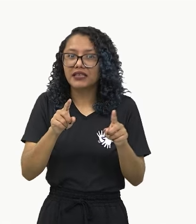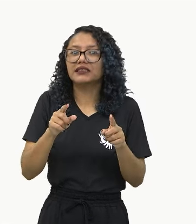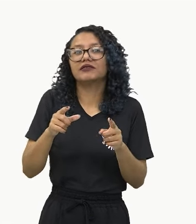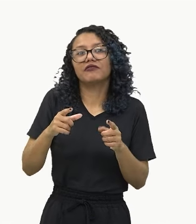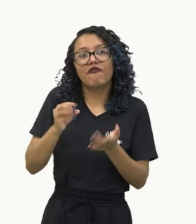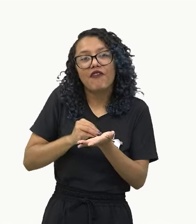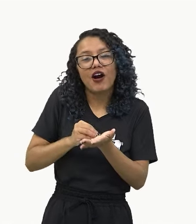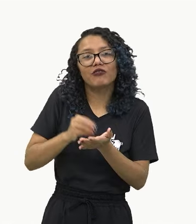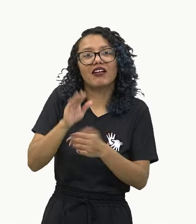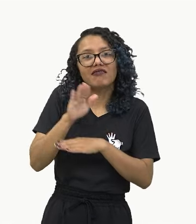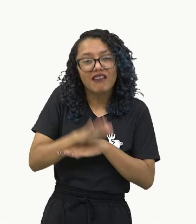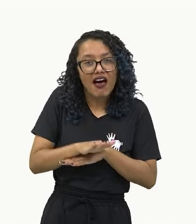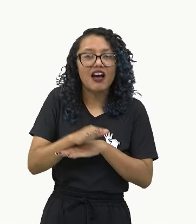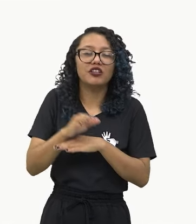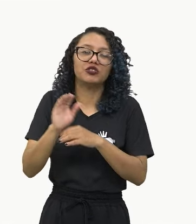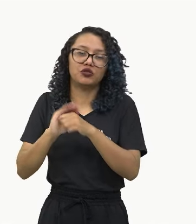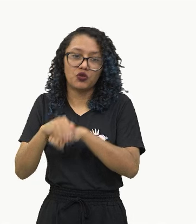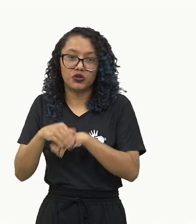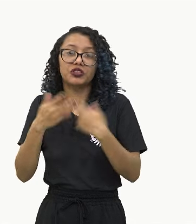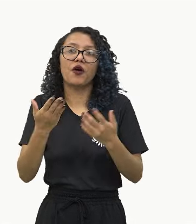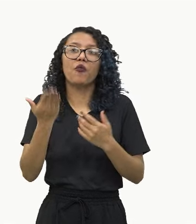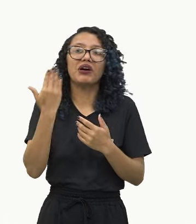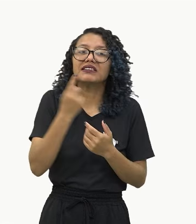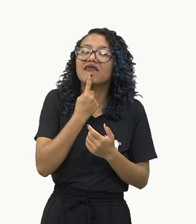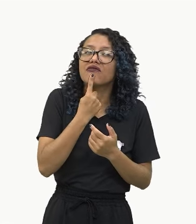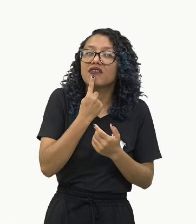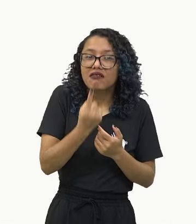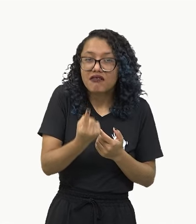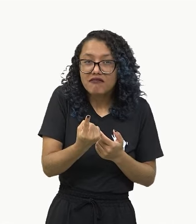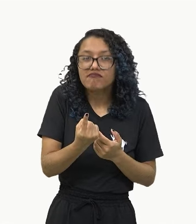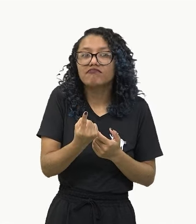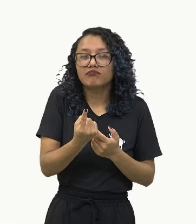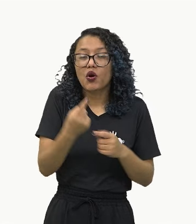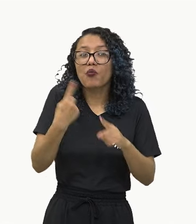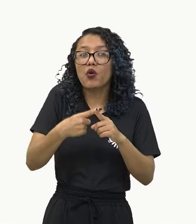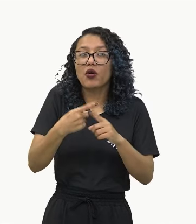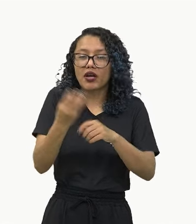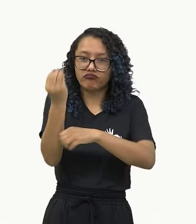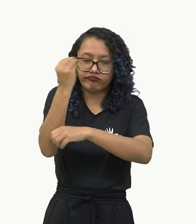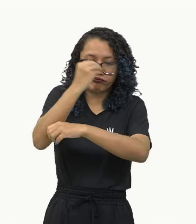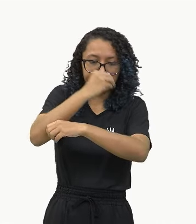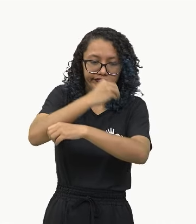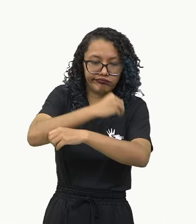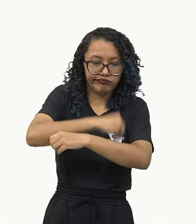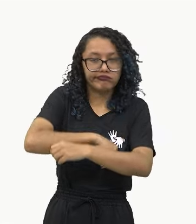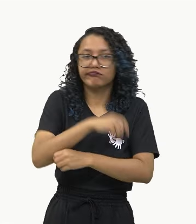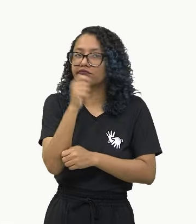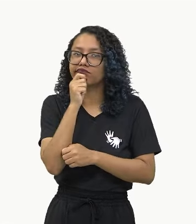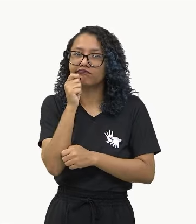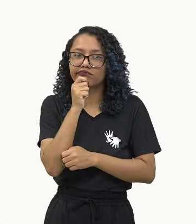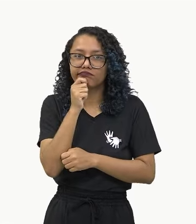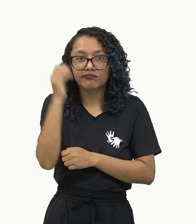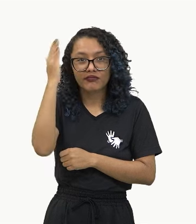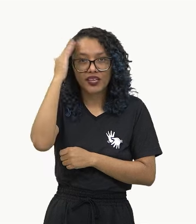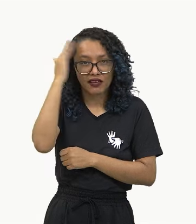passado recente, próximo de mim. O dia ainda não acabou, por isso utilizamos o pretérito